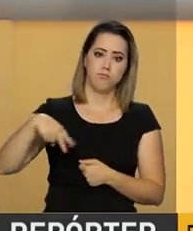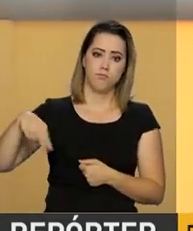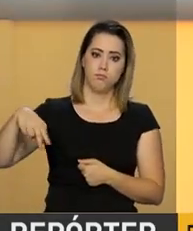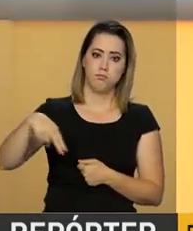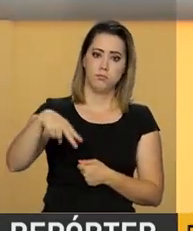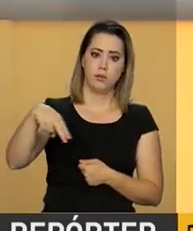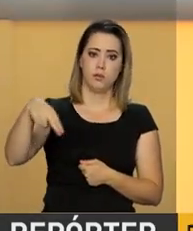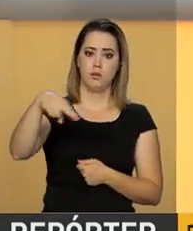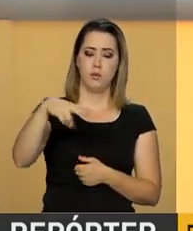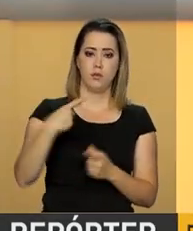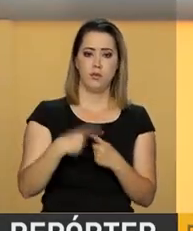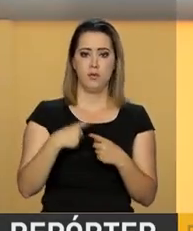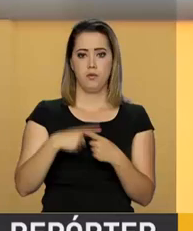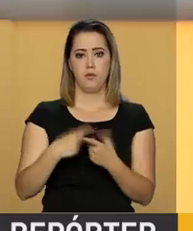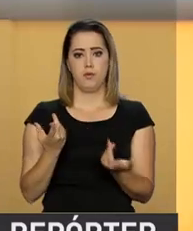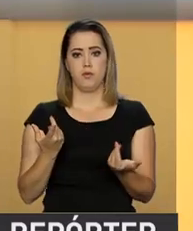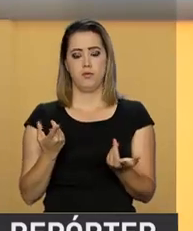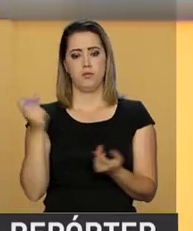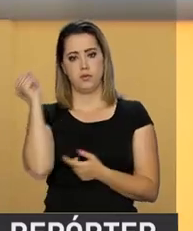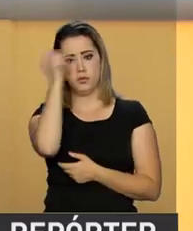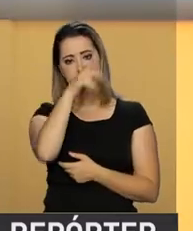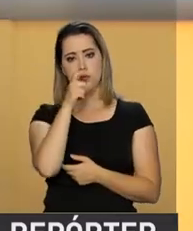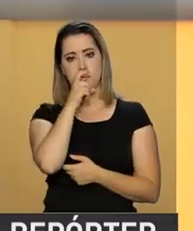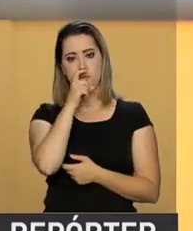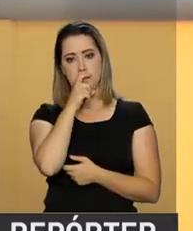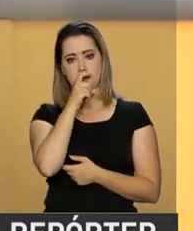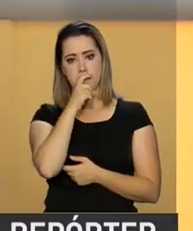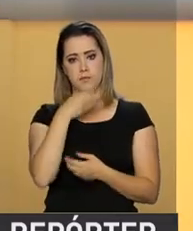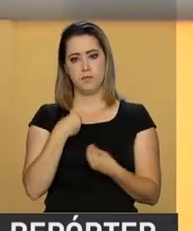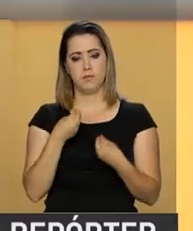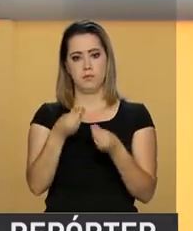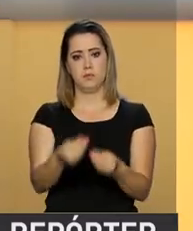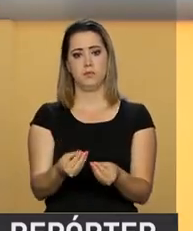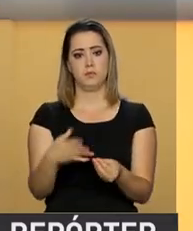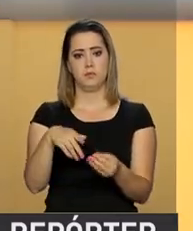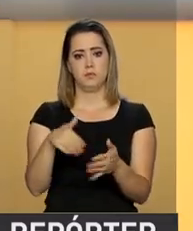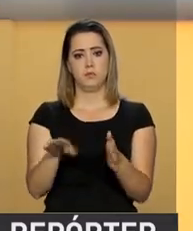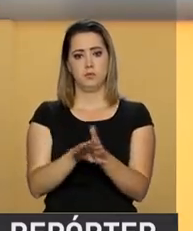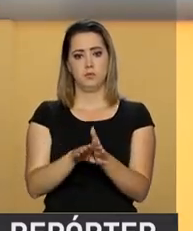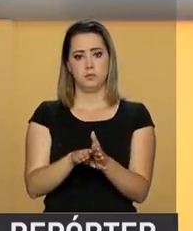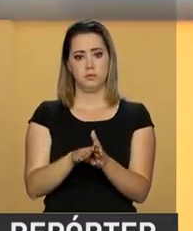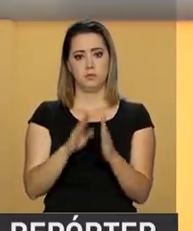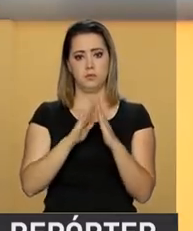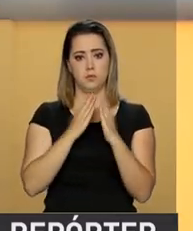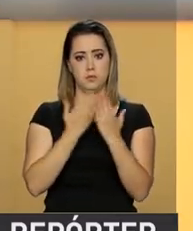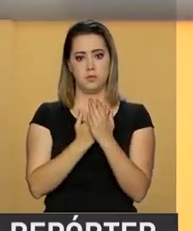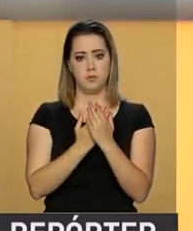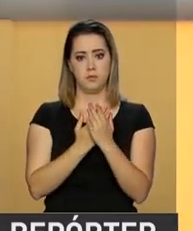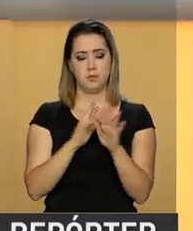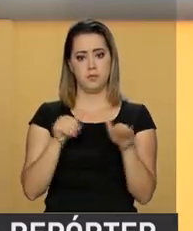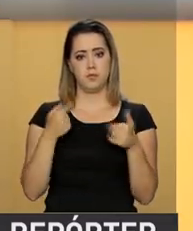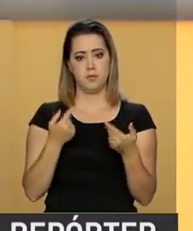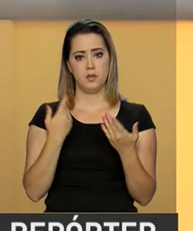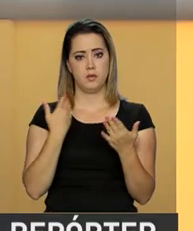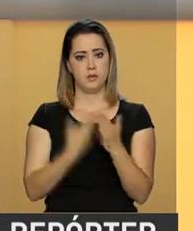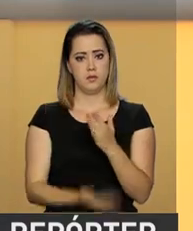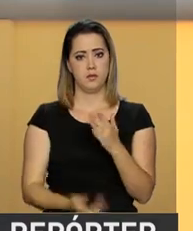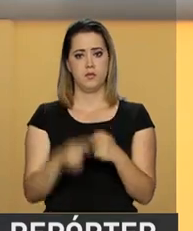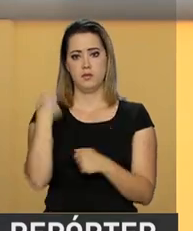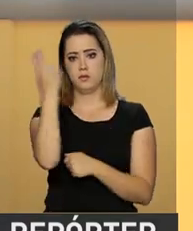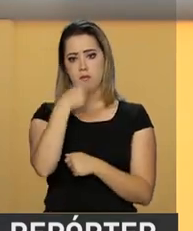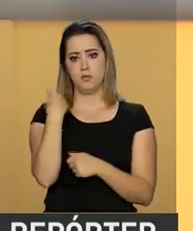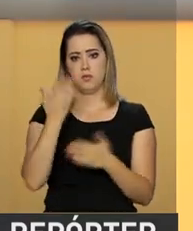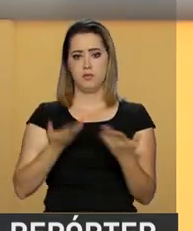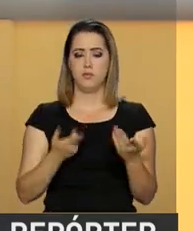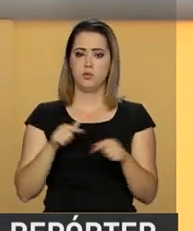porque fica fica difícil pro meu pai me pro meu pai me trazer e ele ia perder horário